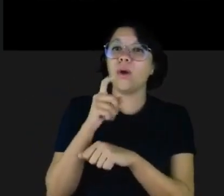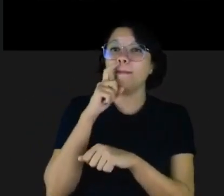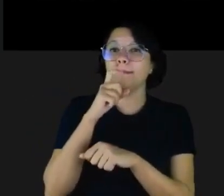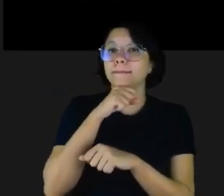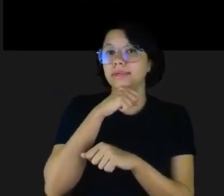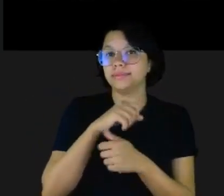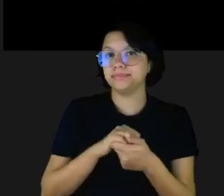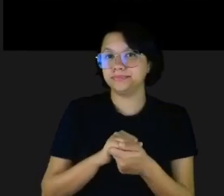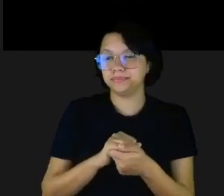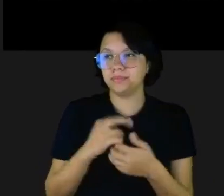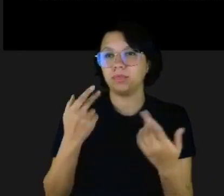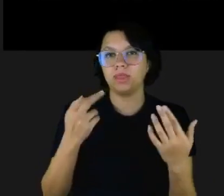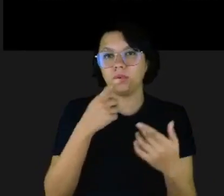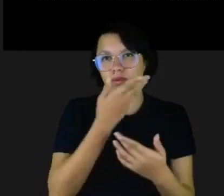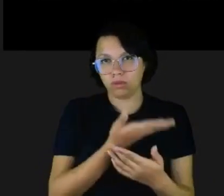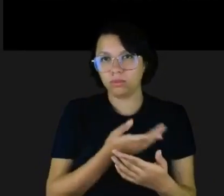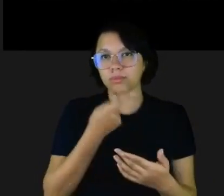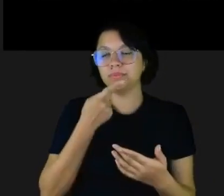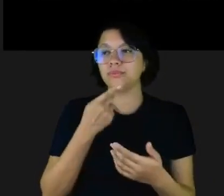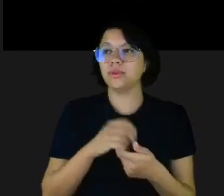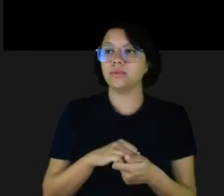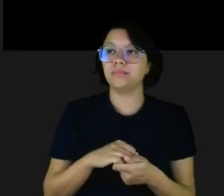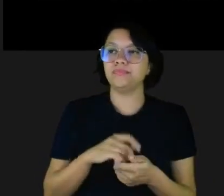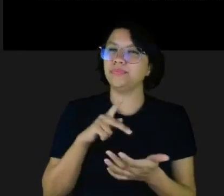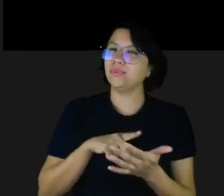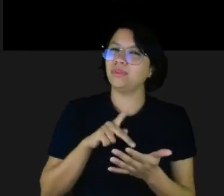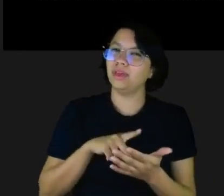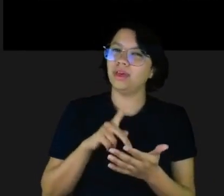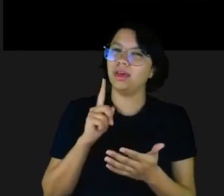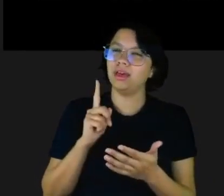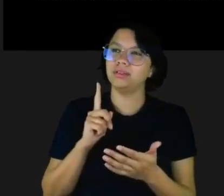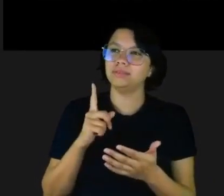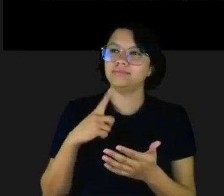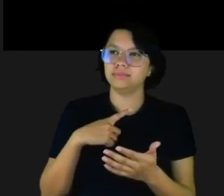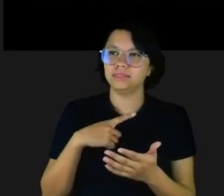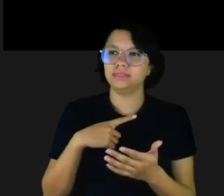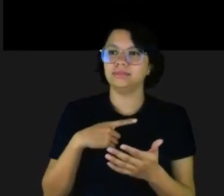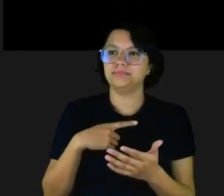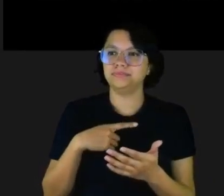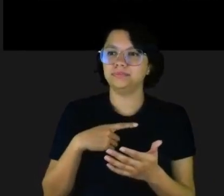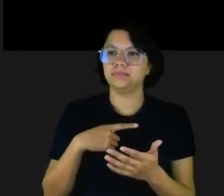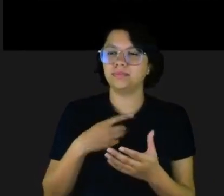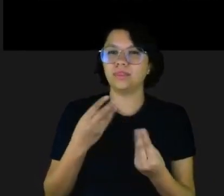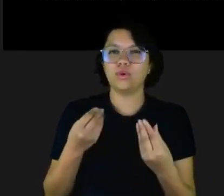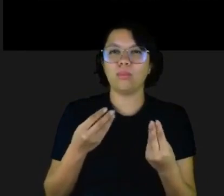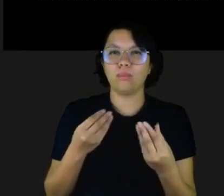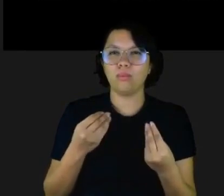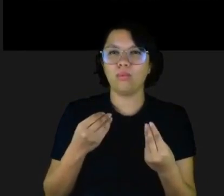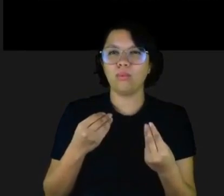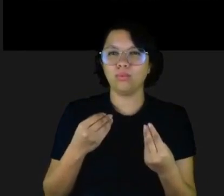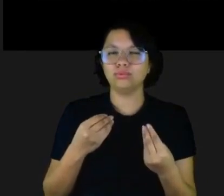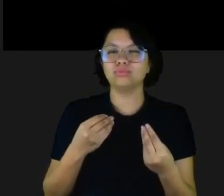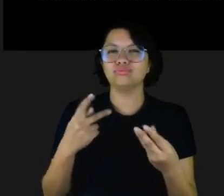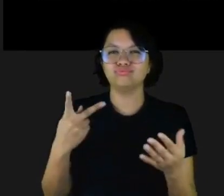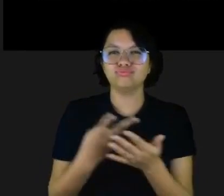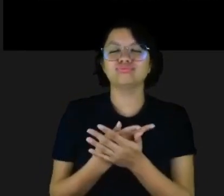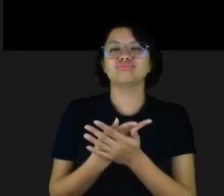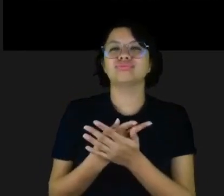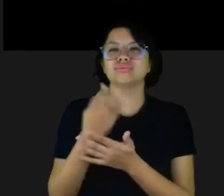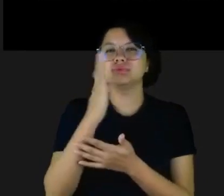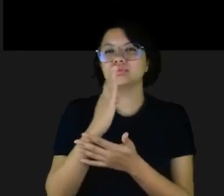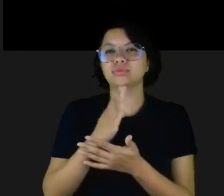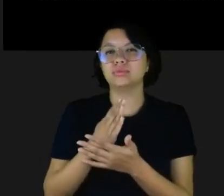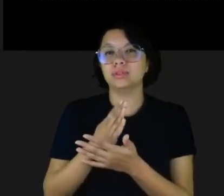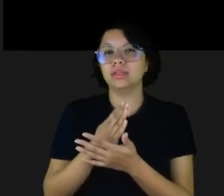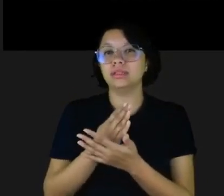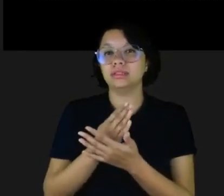né? Como a doutora disse. Realmente é uma realidade que tem ficado muito latente no Brasil e a tendência